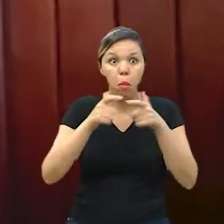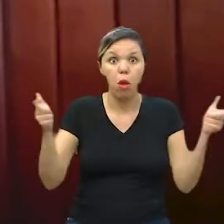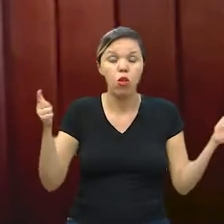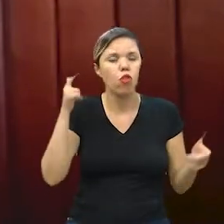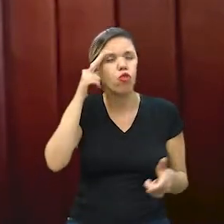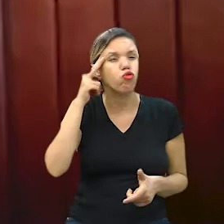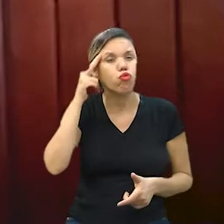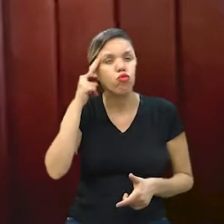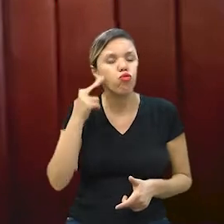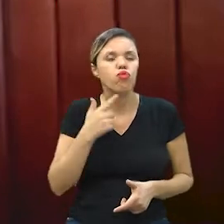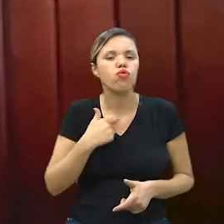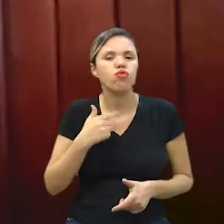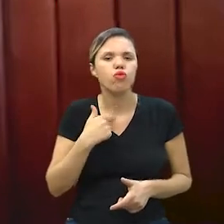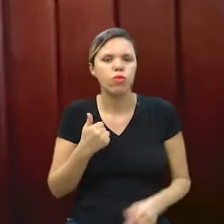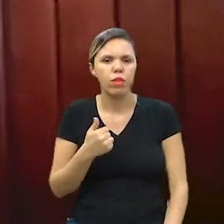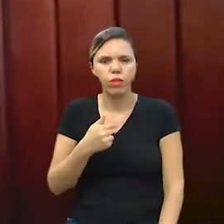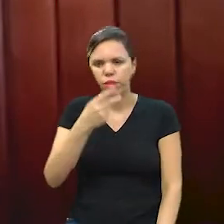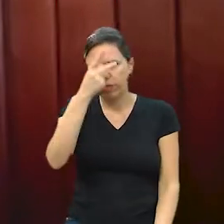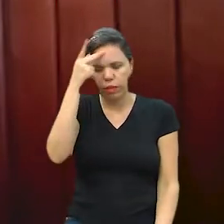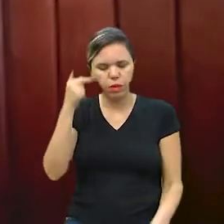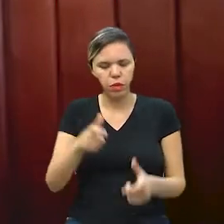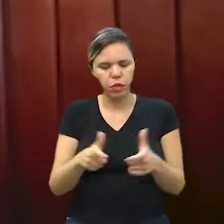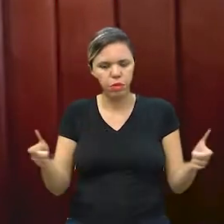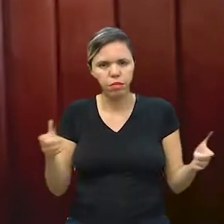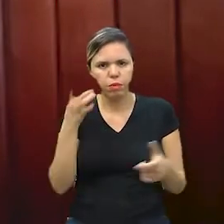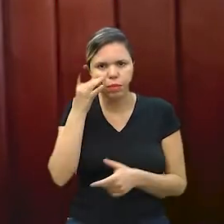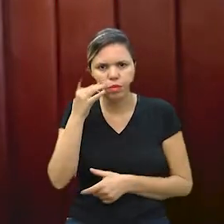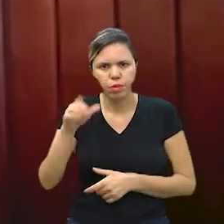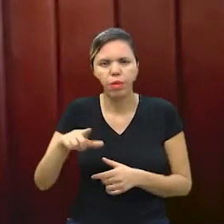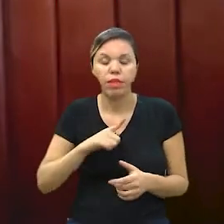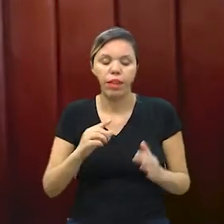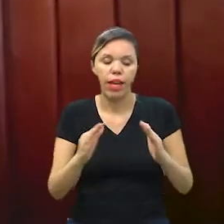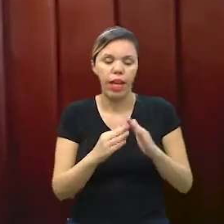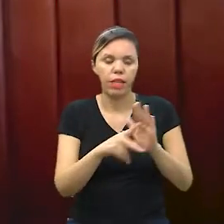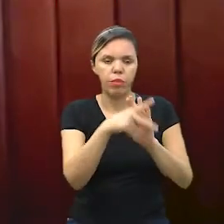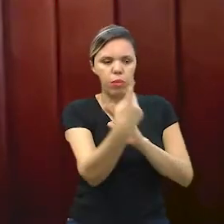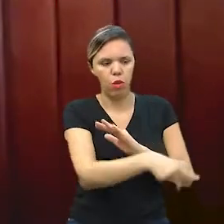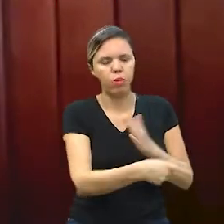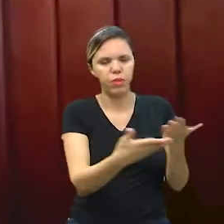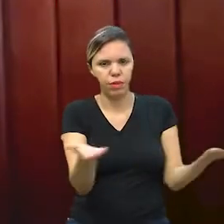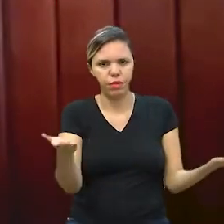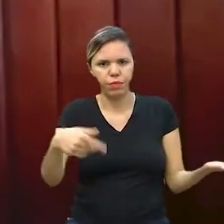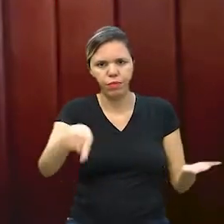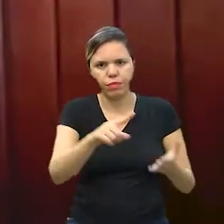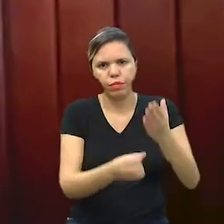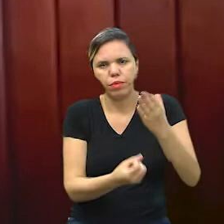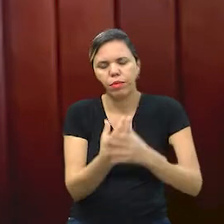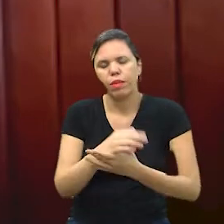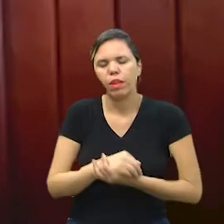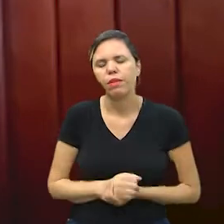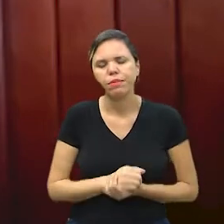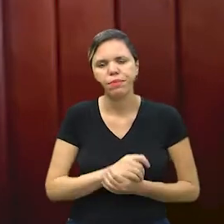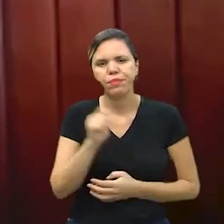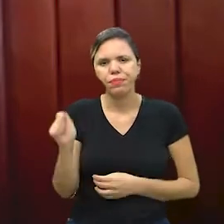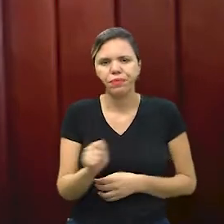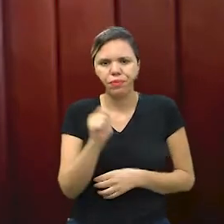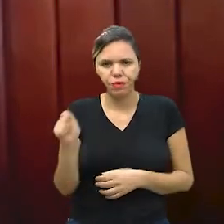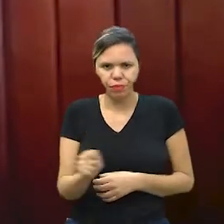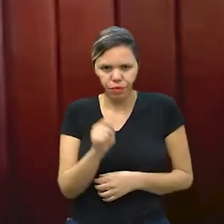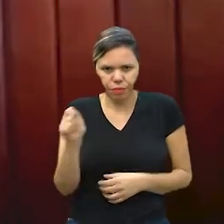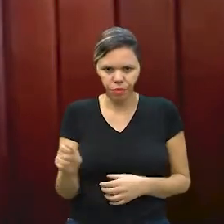que é o seu maior sonho? Né? E grande parte das pessoas que estavam presentes era ter a casa própria. E aí, então, surgiu